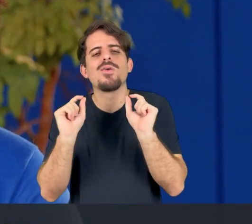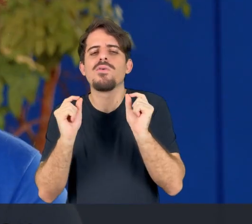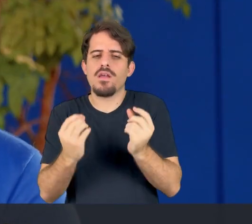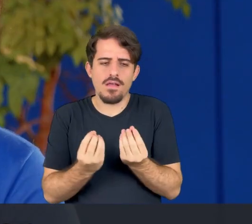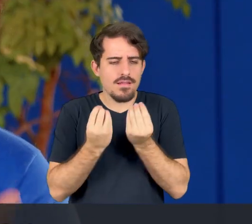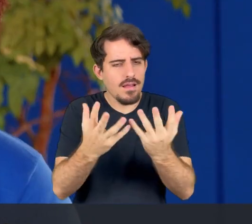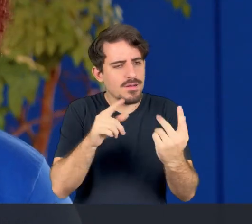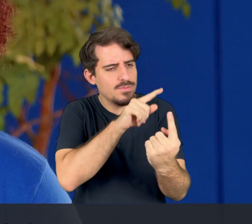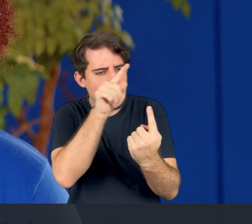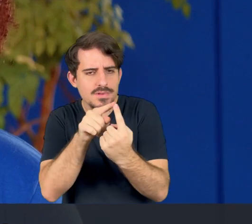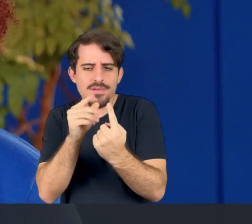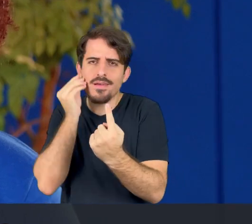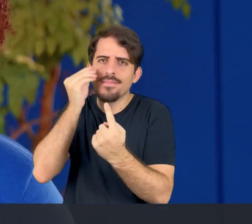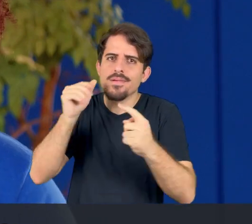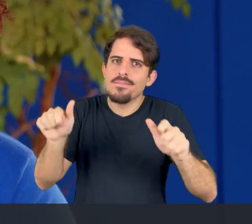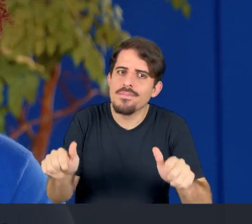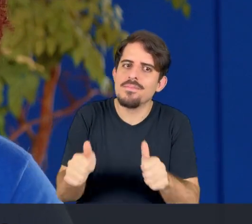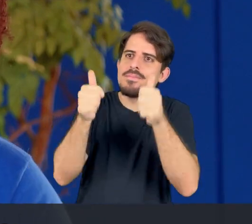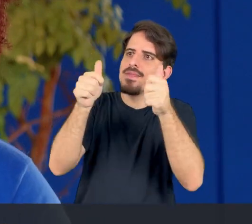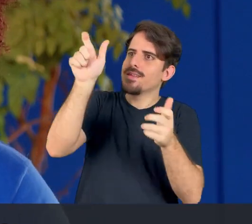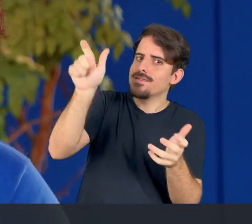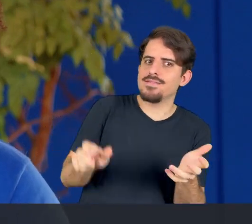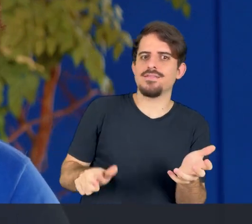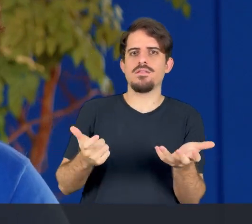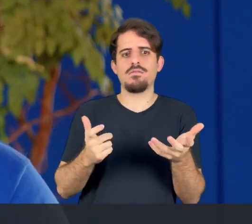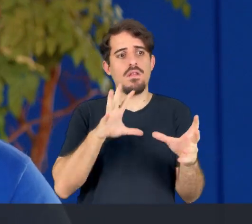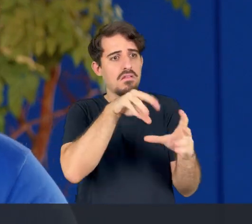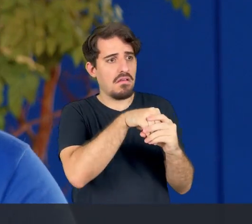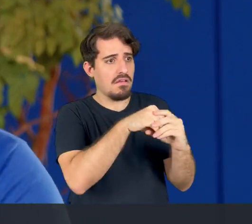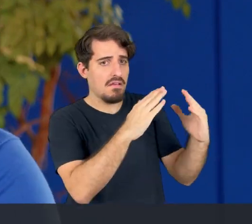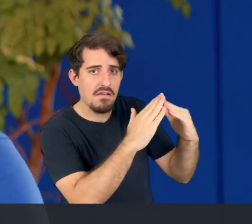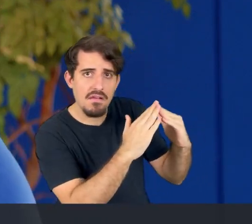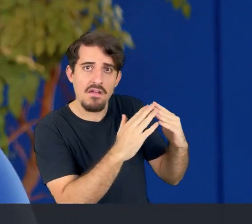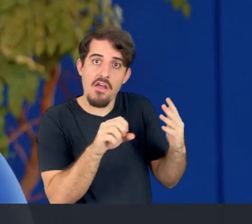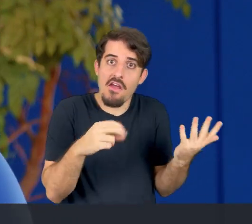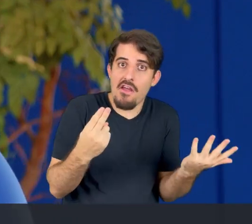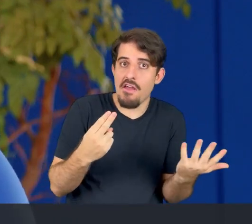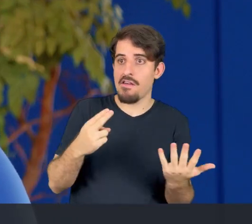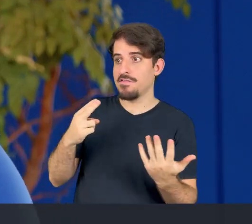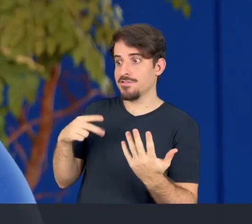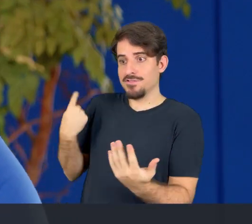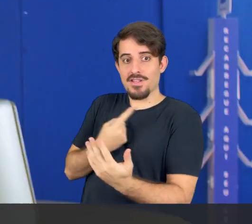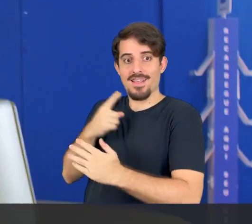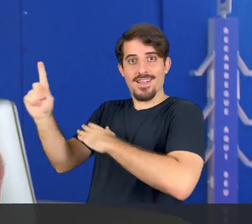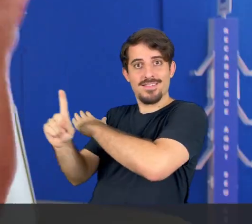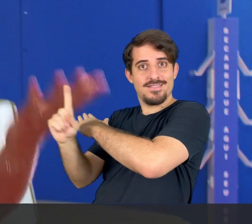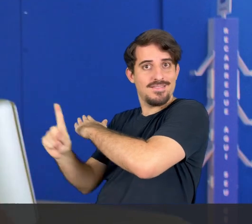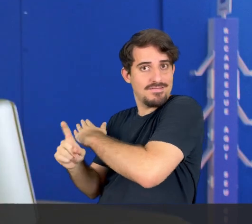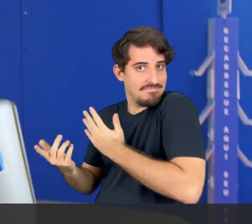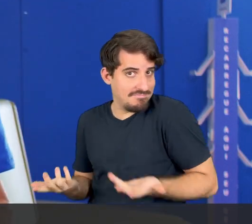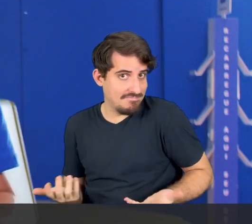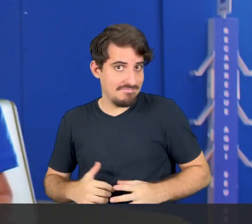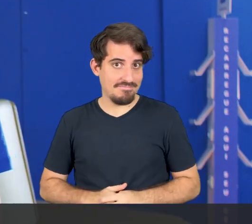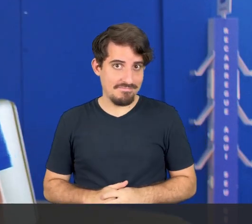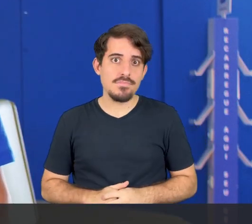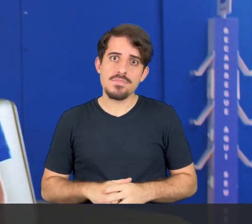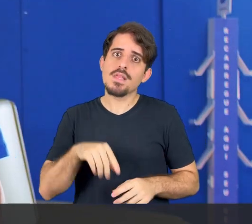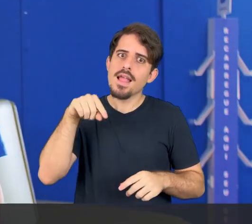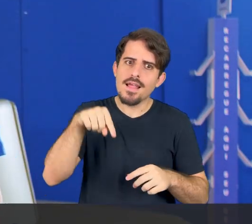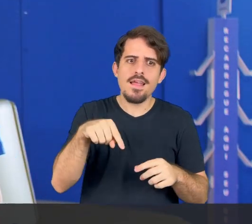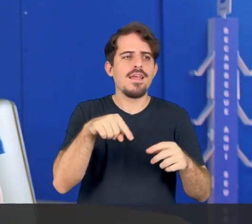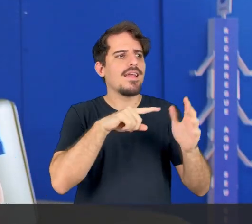gente quer proporcionar é a melhor experiência vivida, seja dentro de casa, seja o nosso